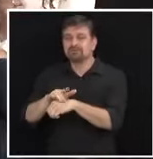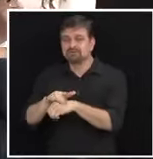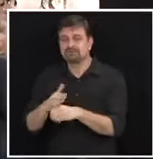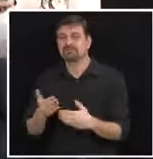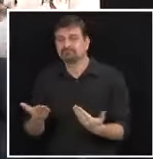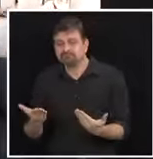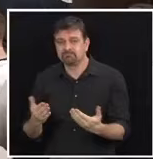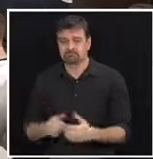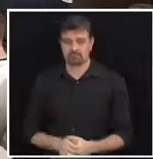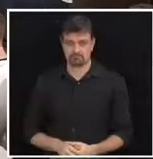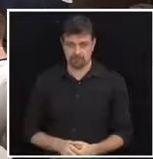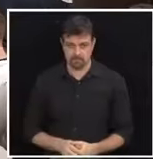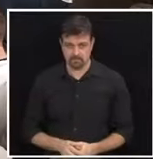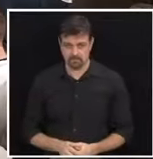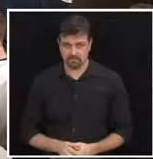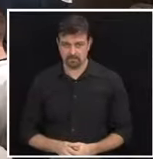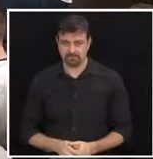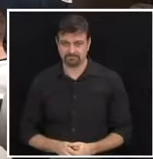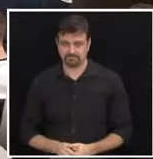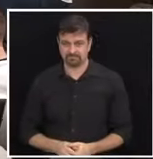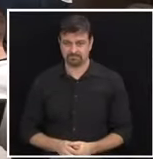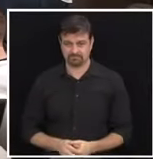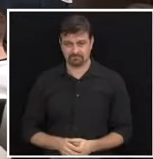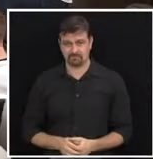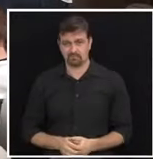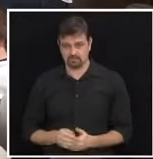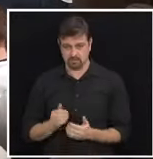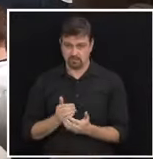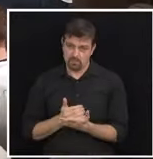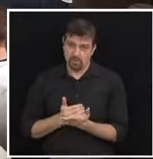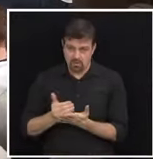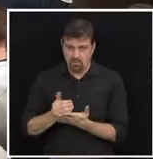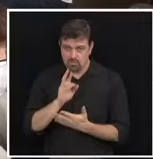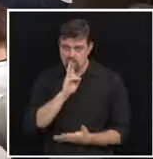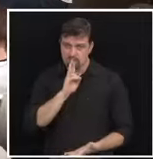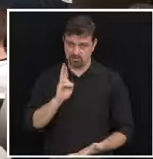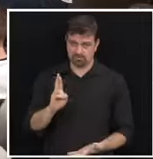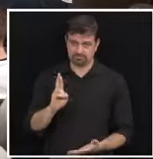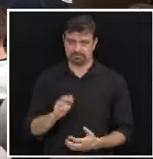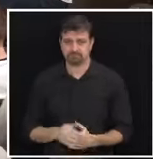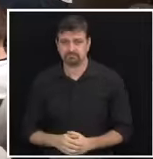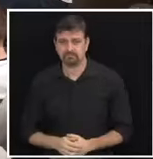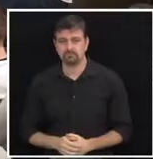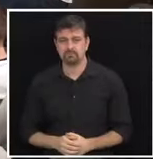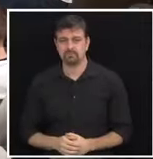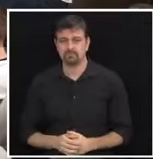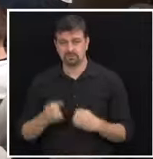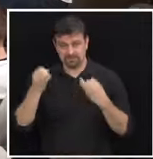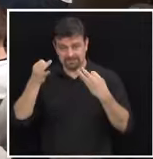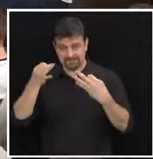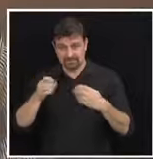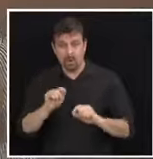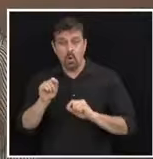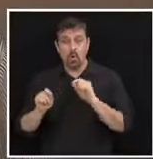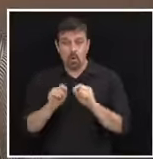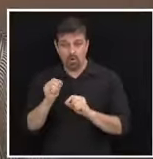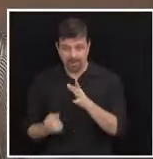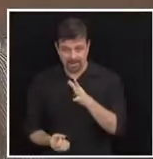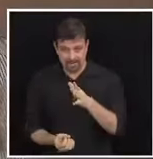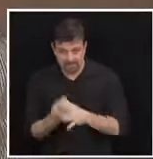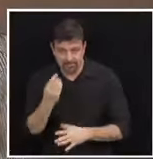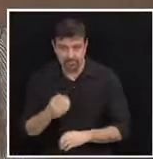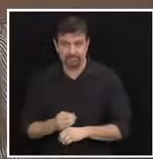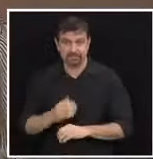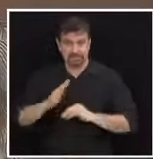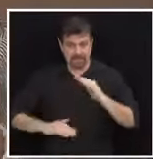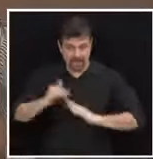Obrigada. Bom, começar respondendo a tua pergunta, eu vou te falar um pouquinho o que a gente encontra na rua, tá?